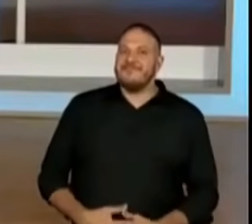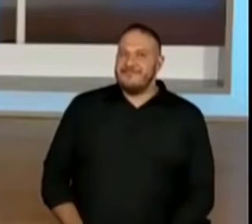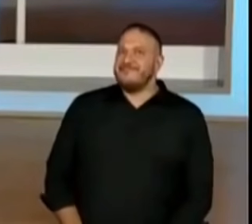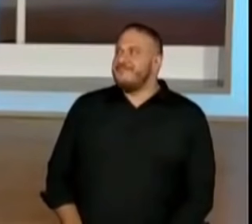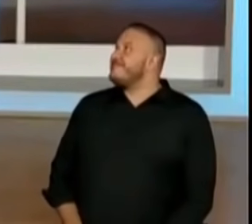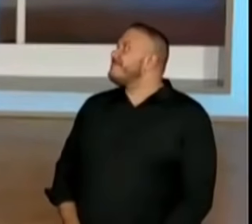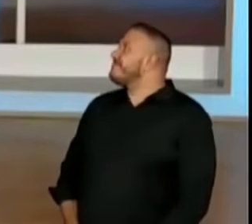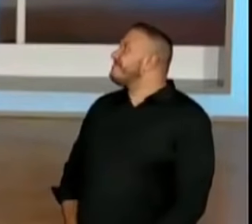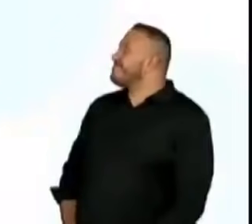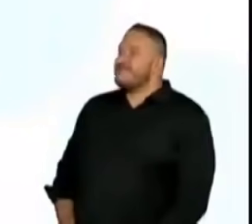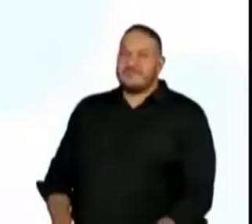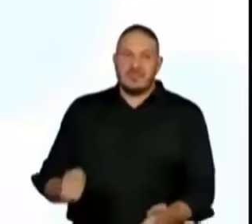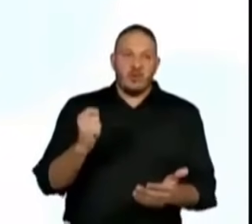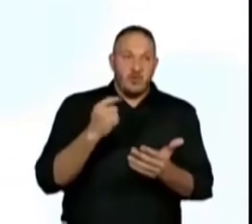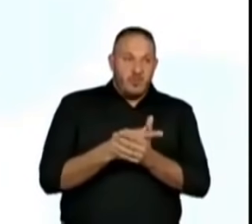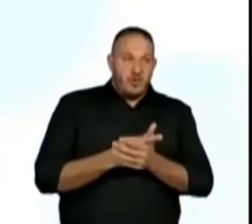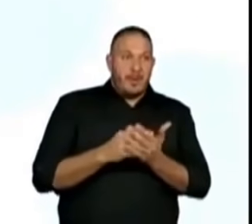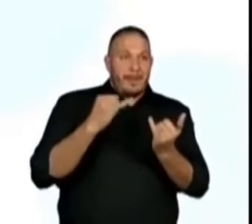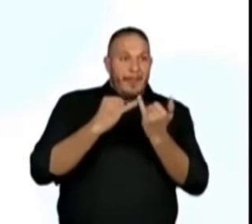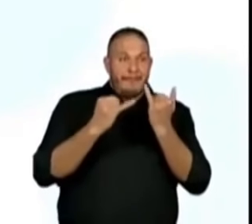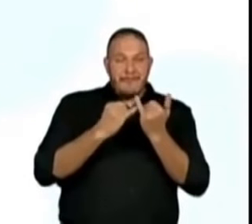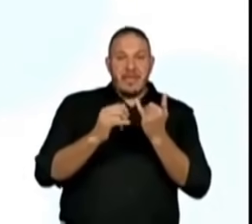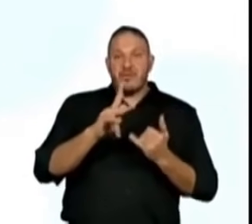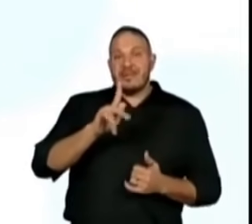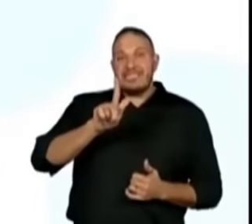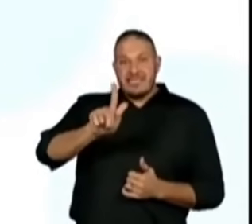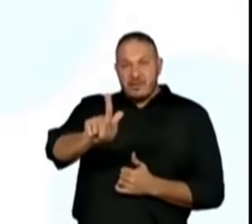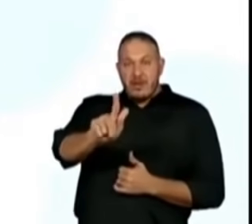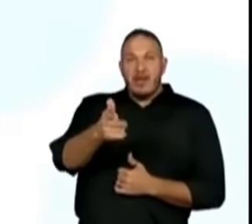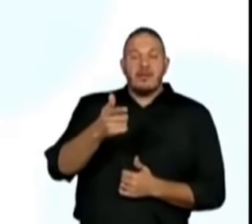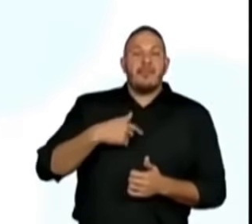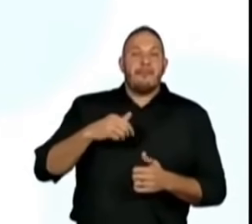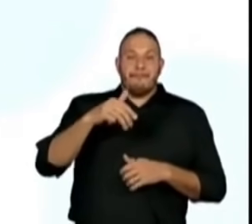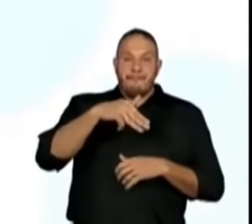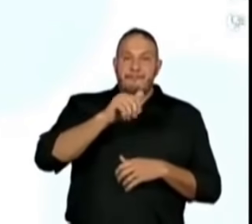aí, ele comprou meio quilograma de macadâmia e